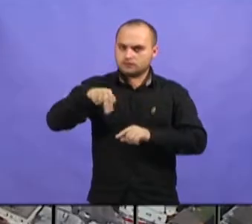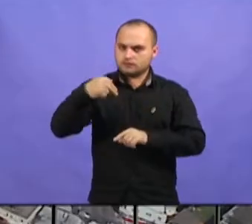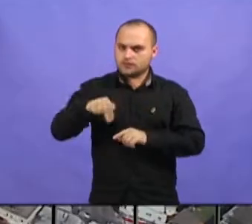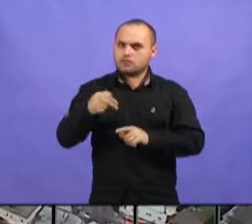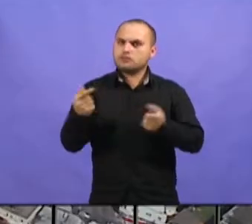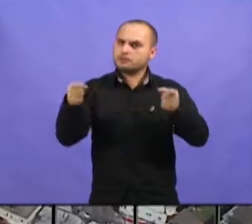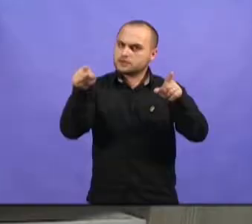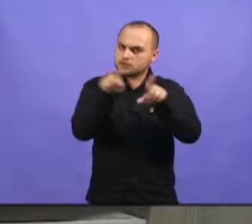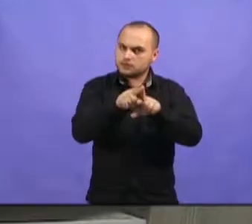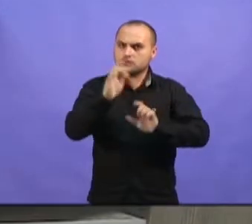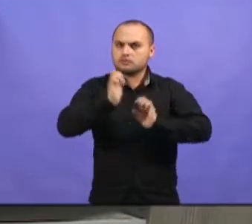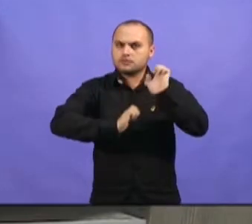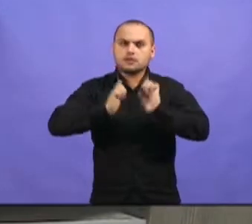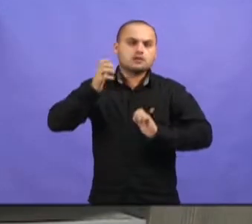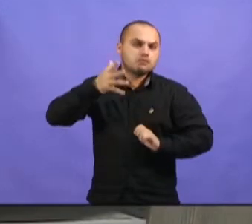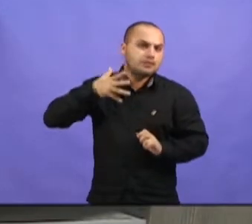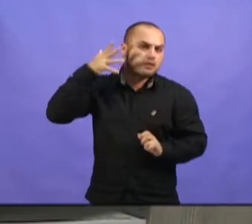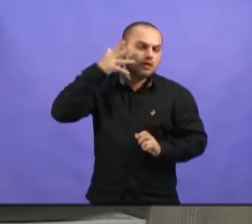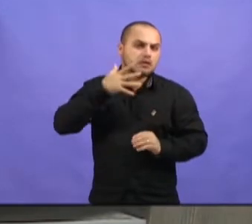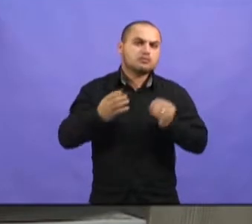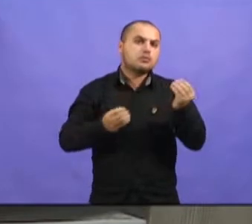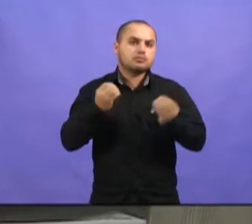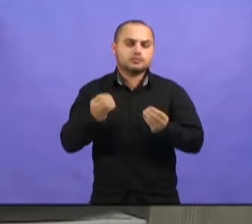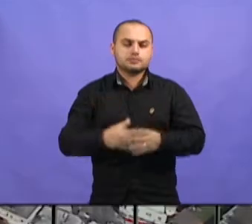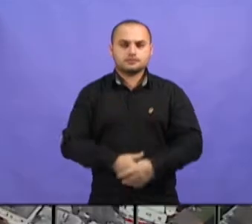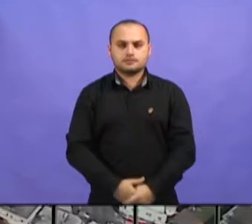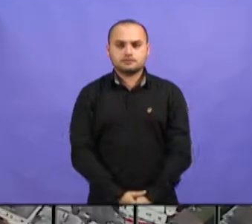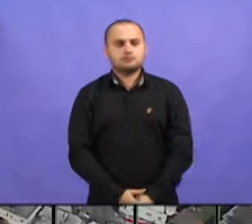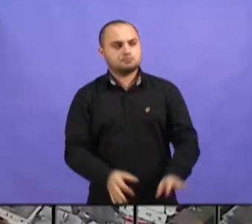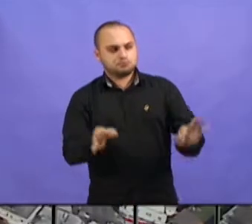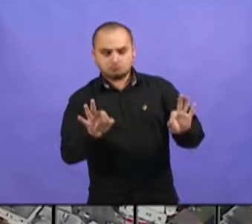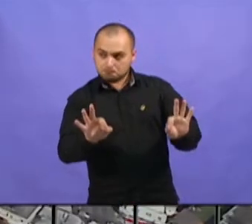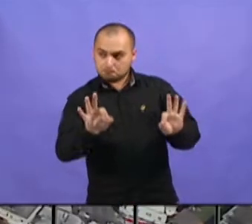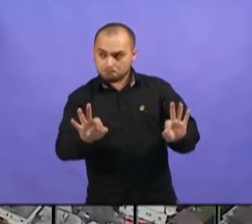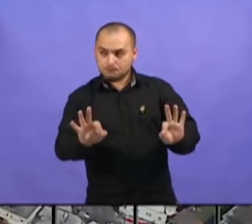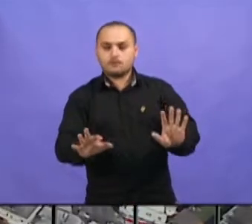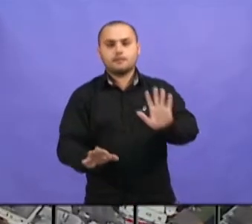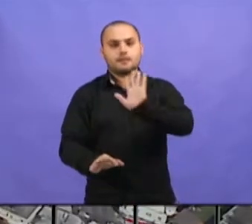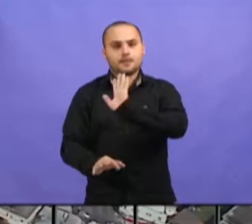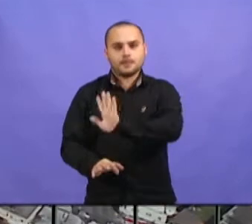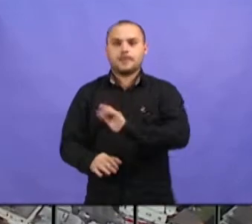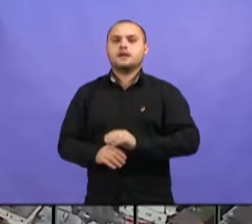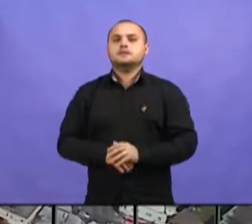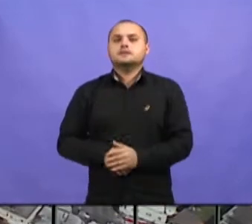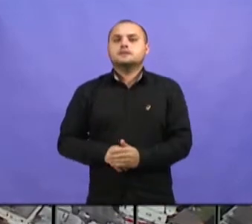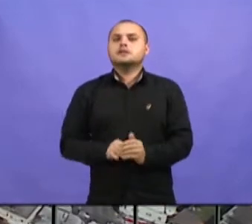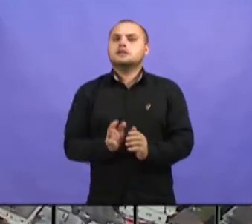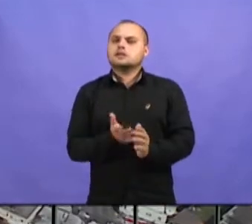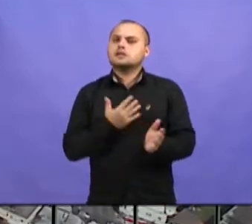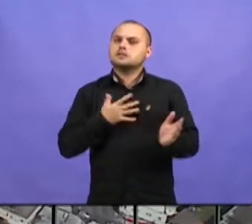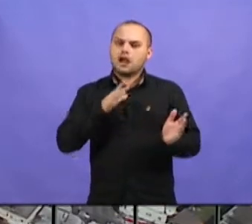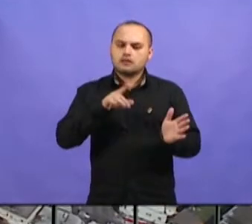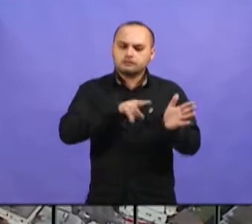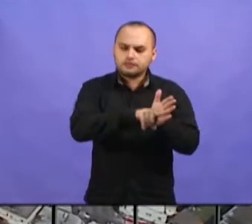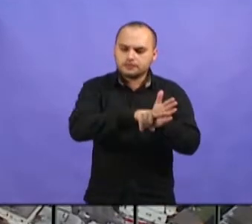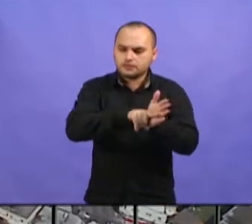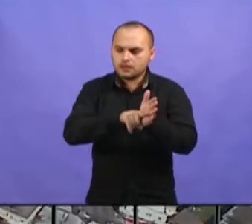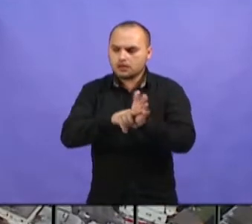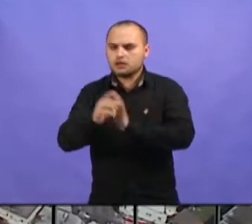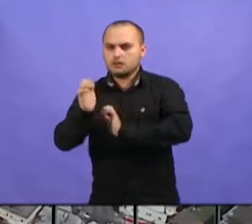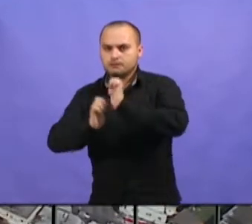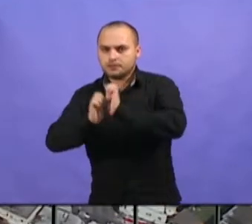empresas, palestras, como é que vai ter? Perfeito. A gente está em busca, né? Algumas empresas